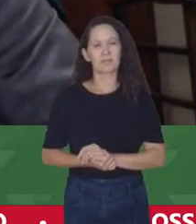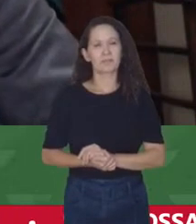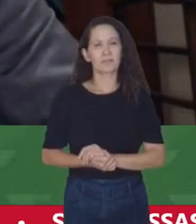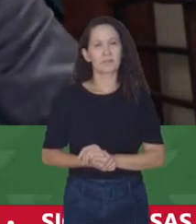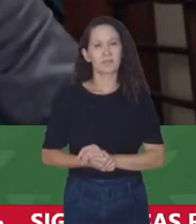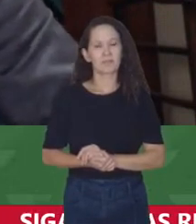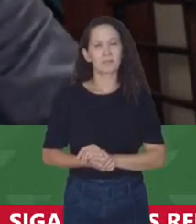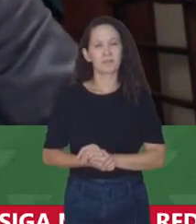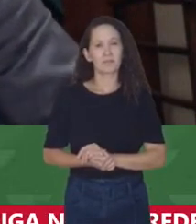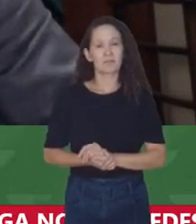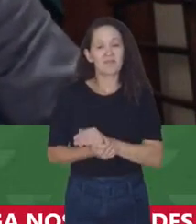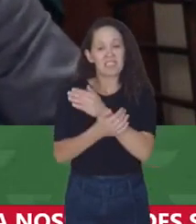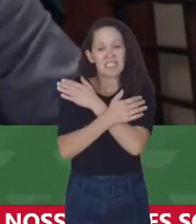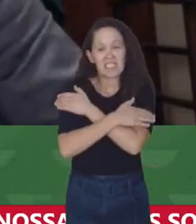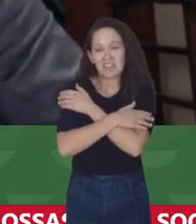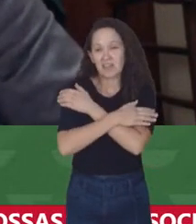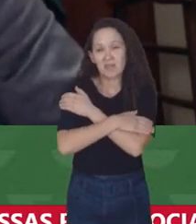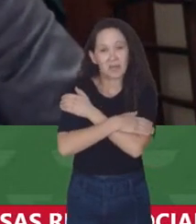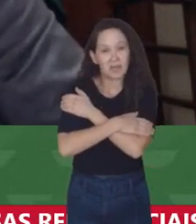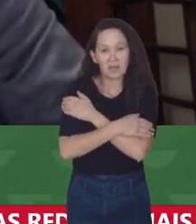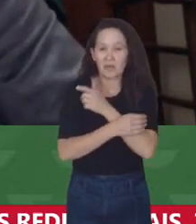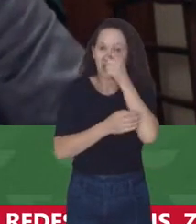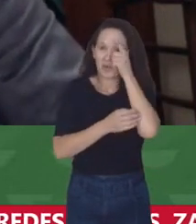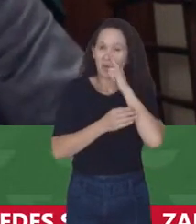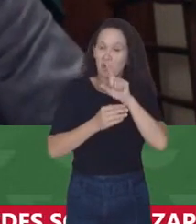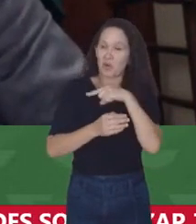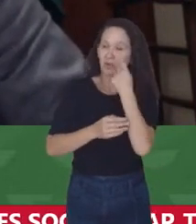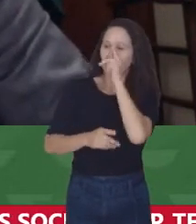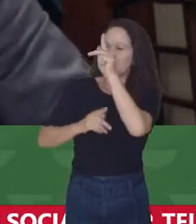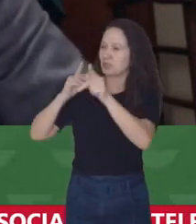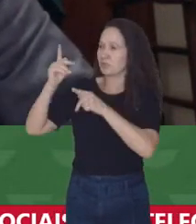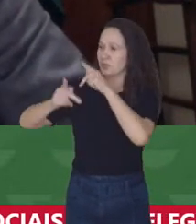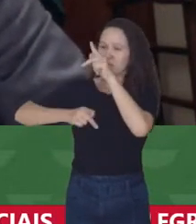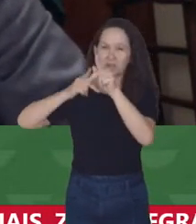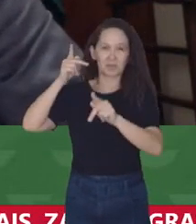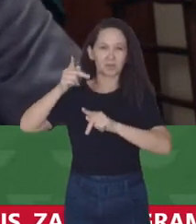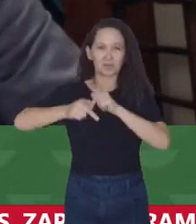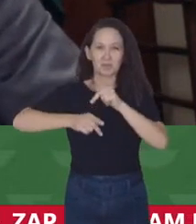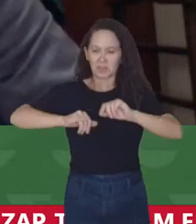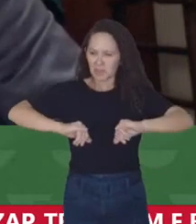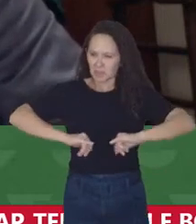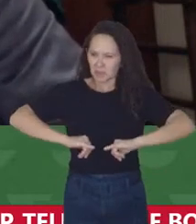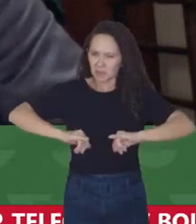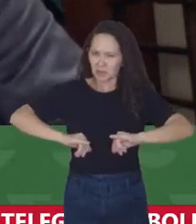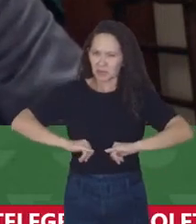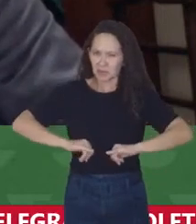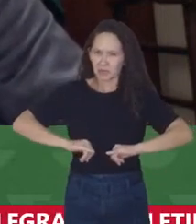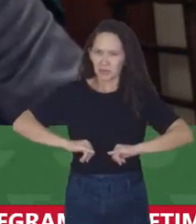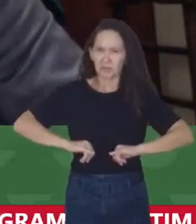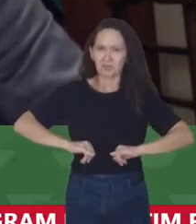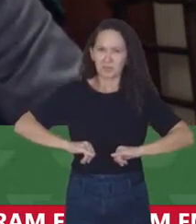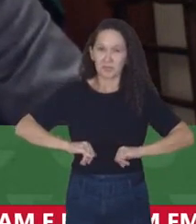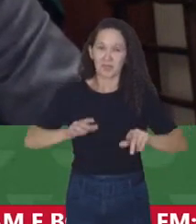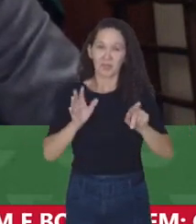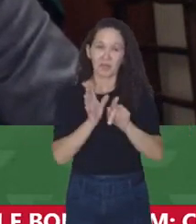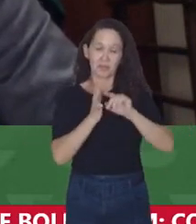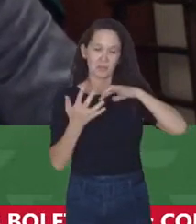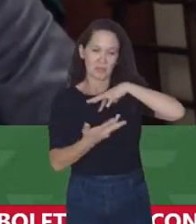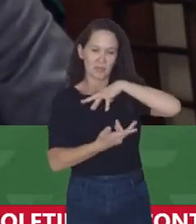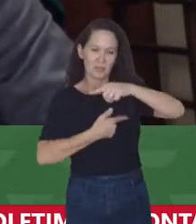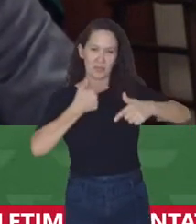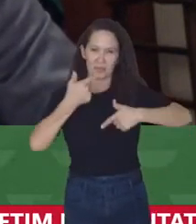geração de desemprego, né? Ou seja, colocou nossa população em condições precarizadas no mundo do trabalho,